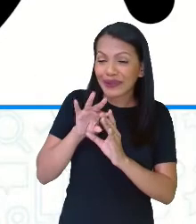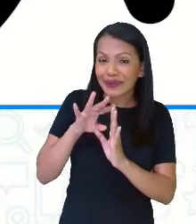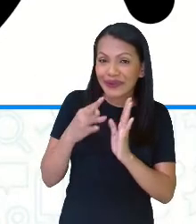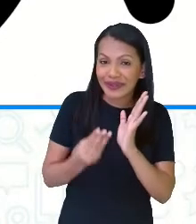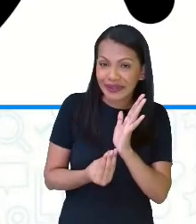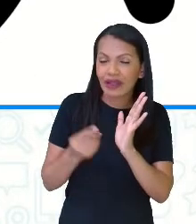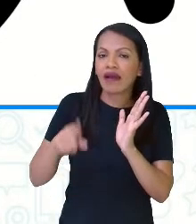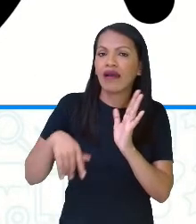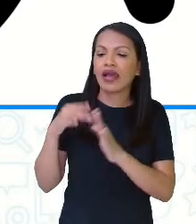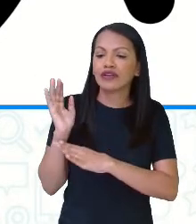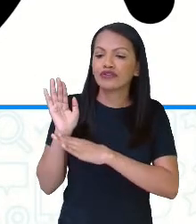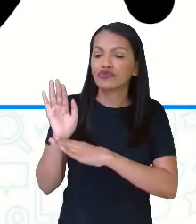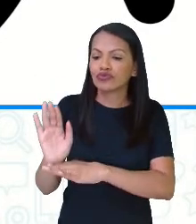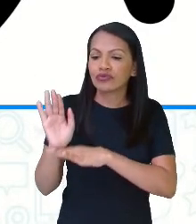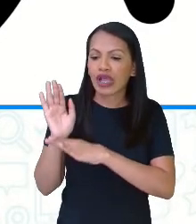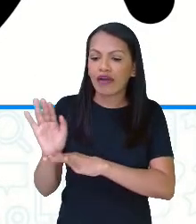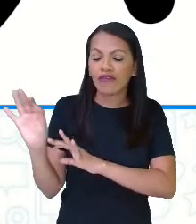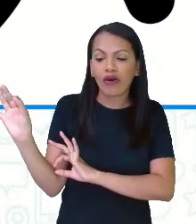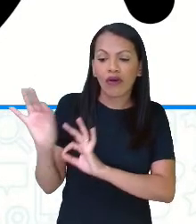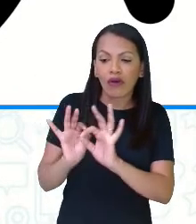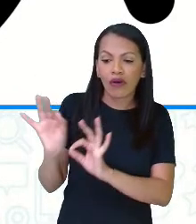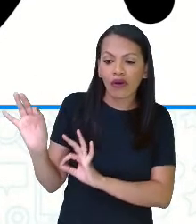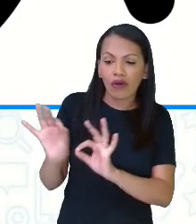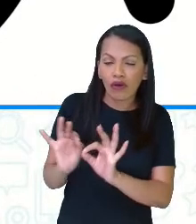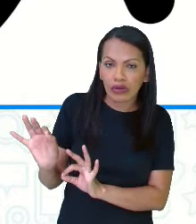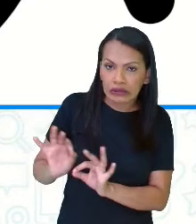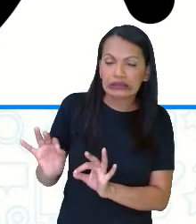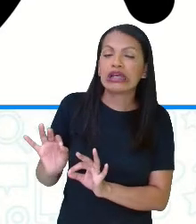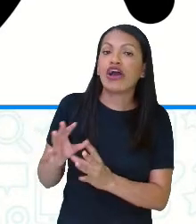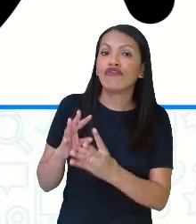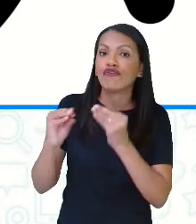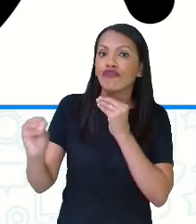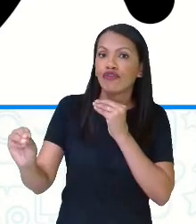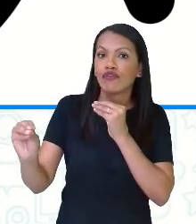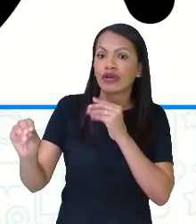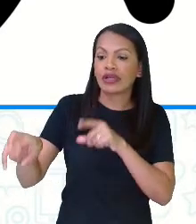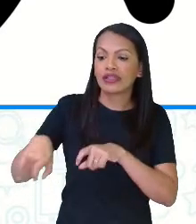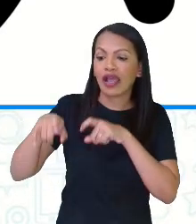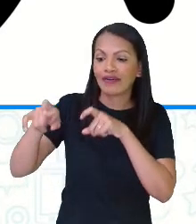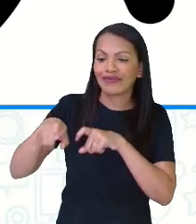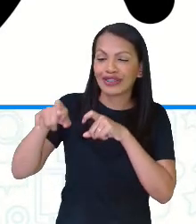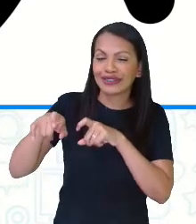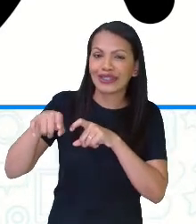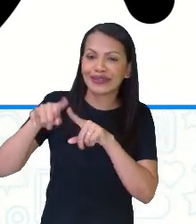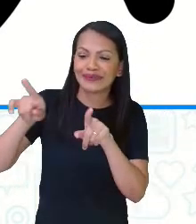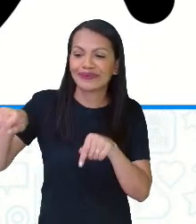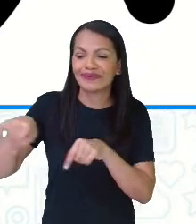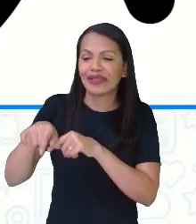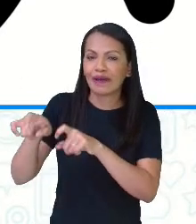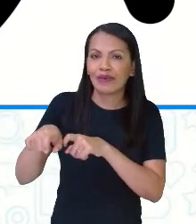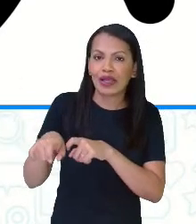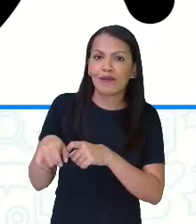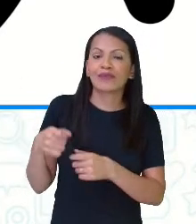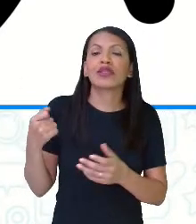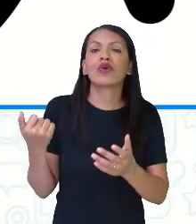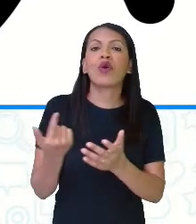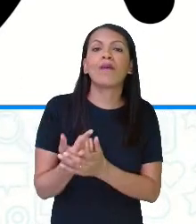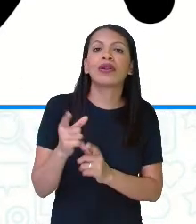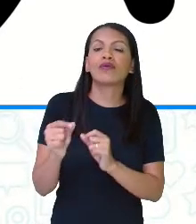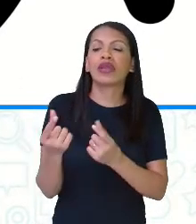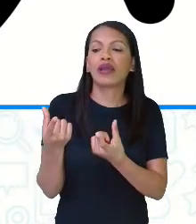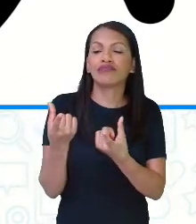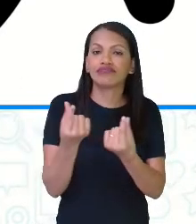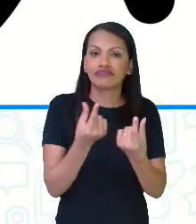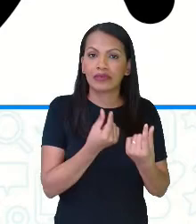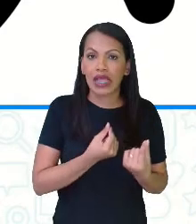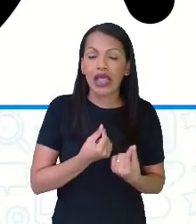organizar fugas nas fazendas ou economizar o dinheiro que obtinham da venda de seus produtos para comprar a liberdade daquelas